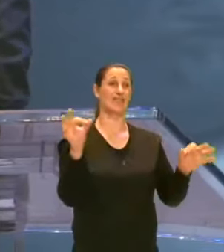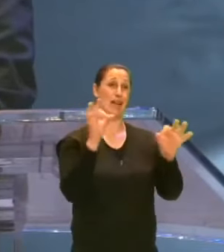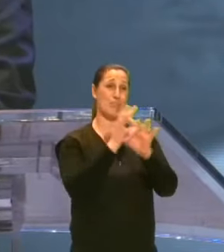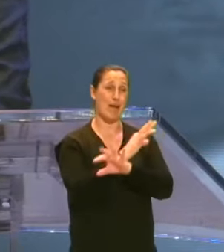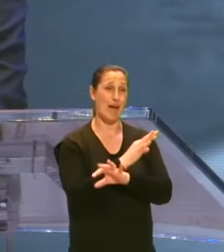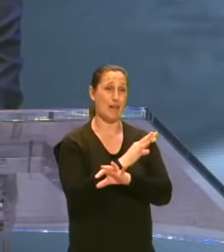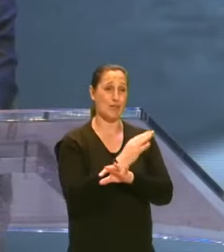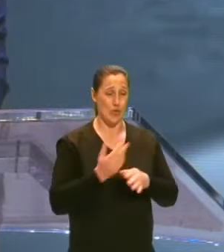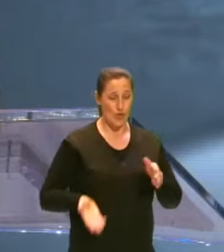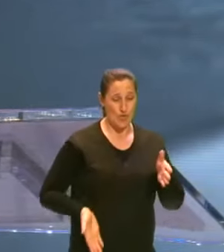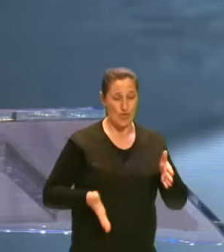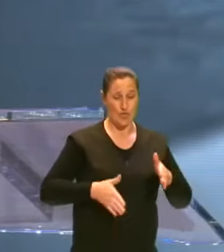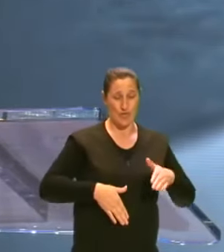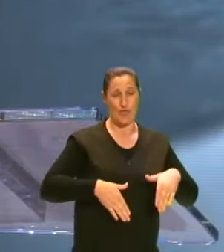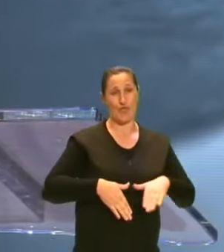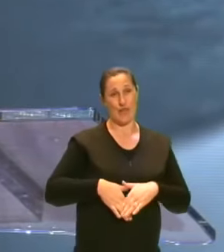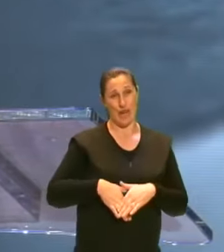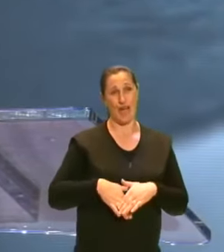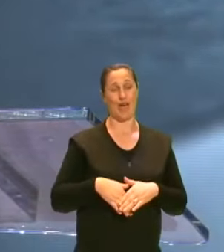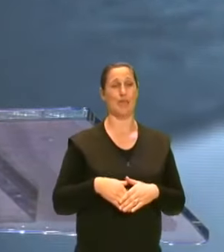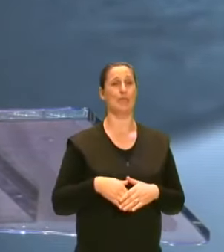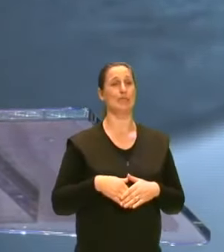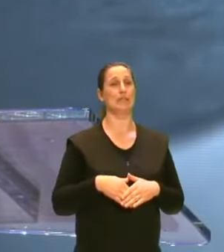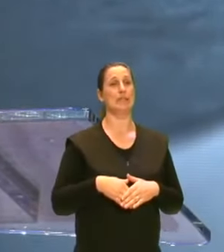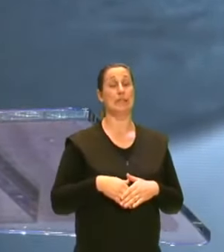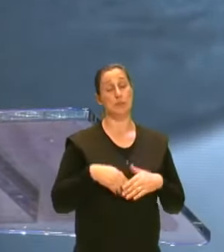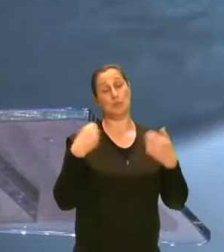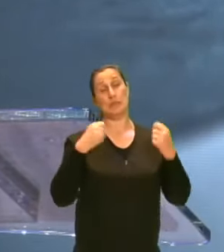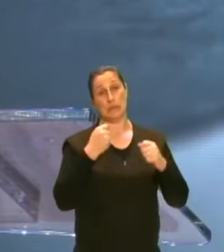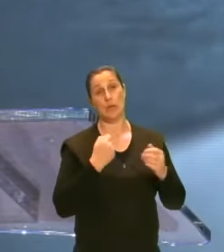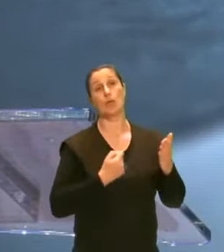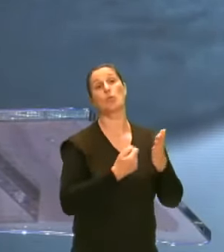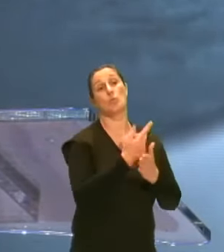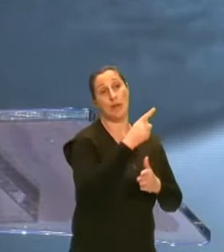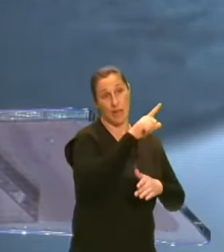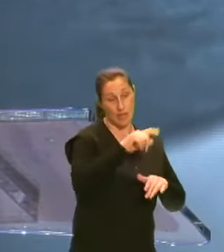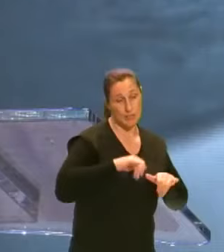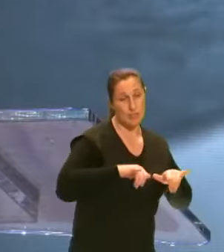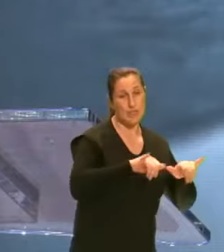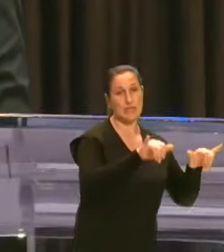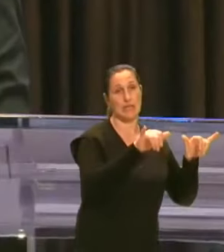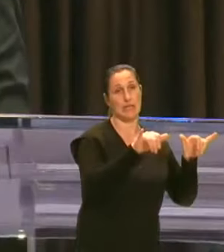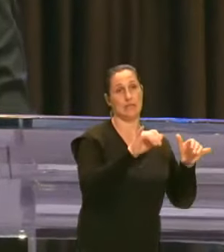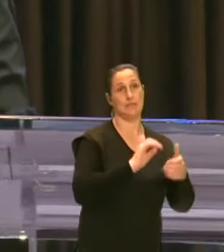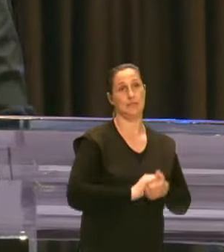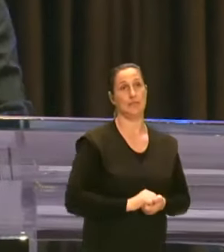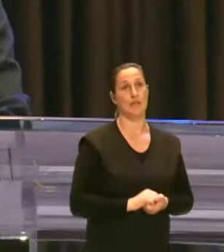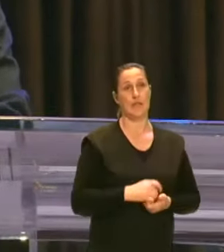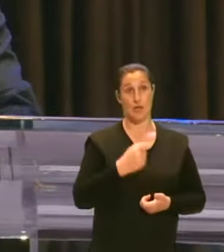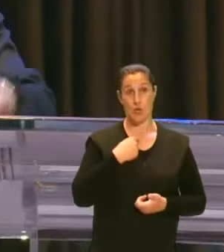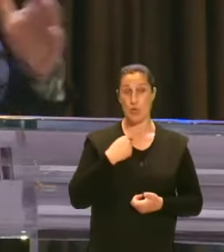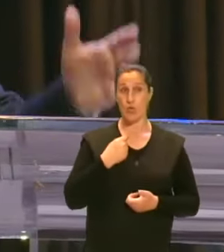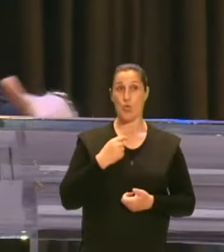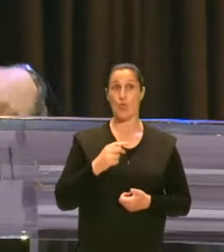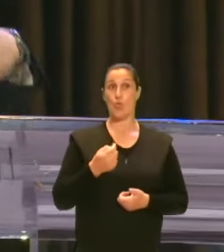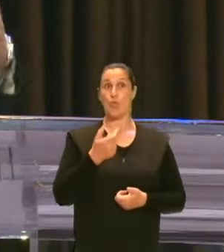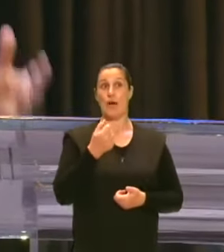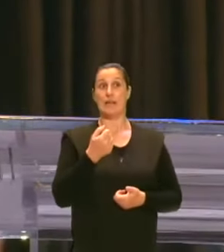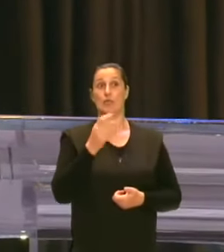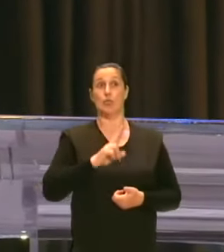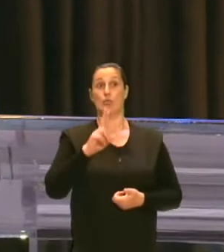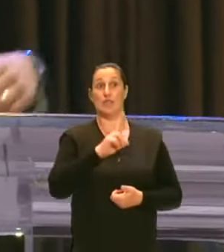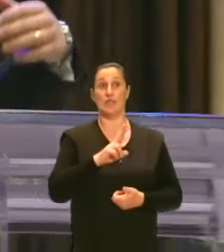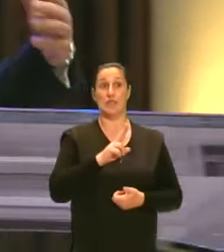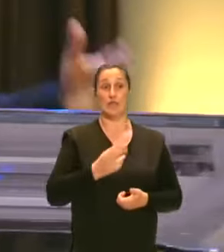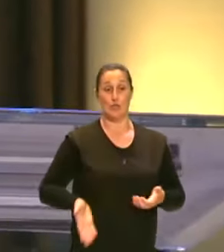Eu não sei, já tinha comprado um carro zero de tanta fralda, misericórdia. Quase que eu estou adotando a fralda de pano, né? Eu estava no mercado,